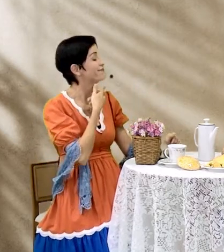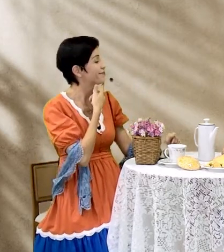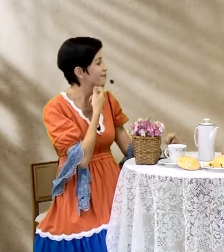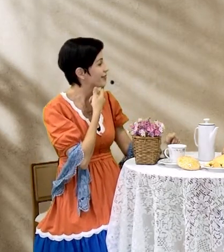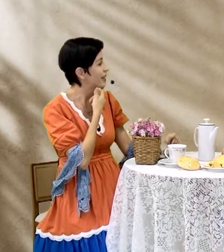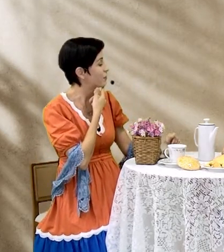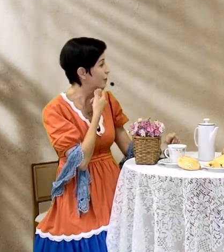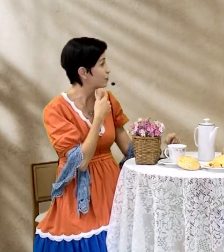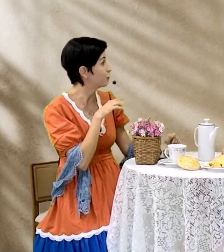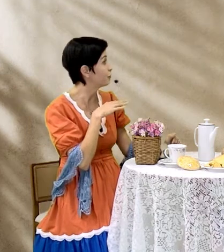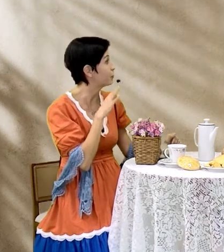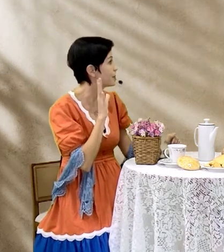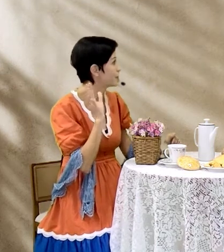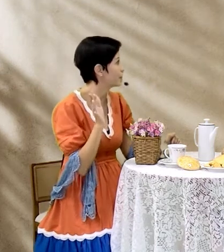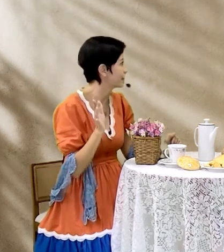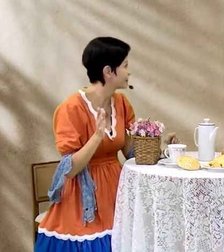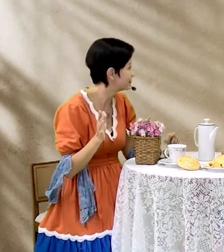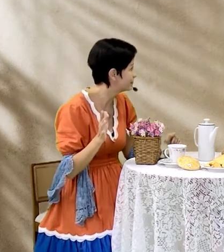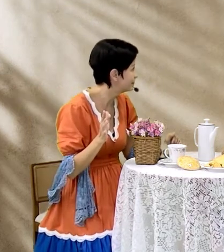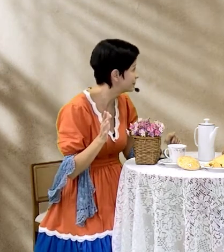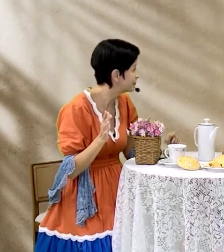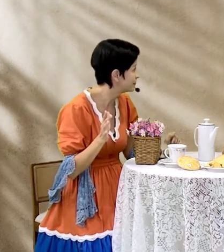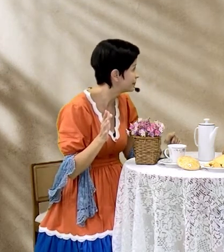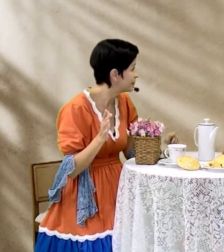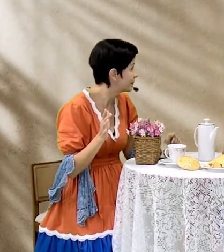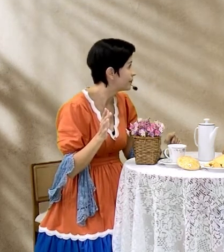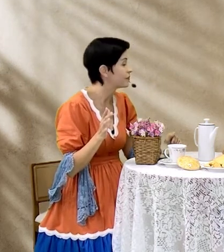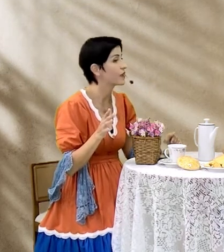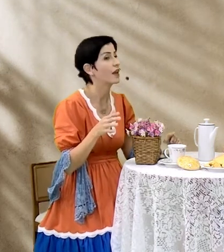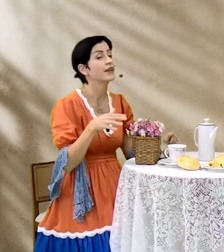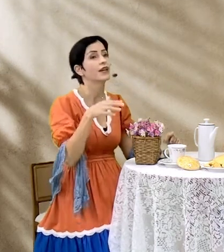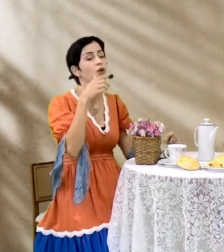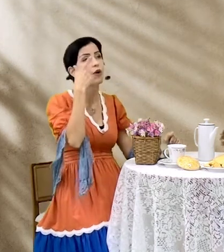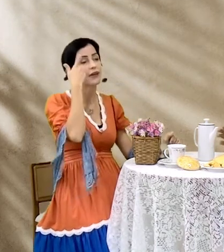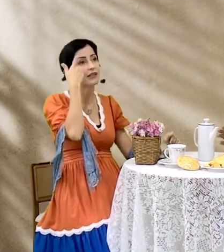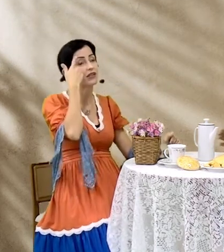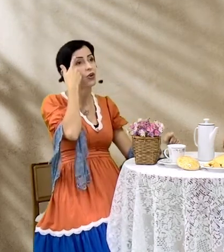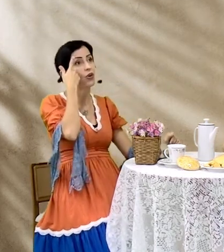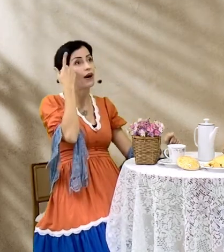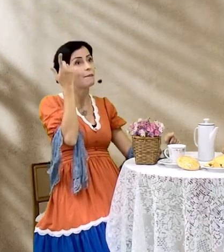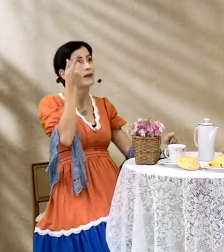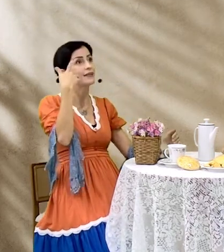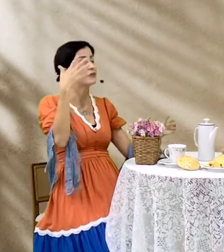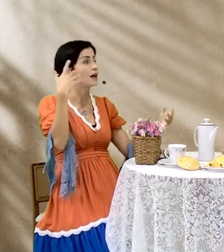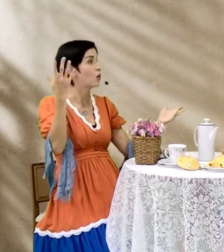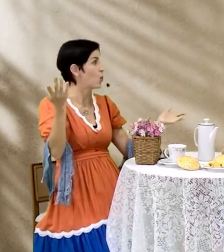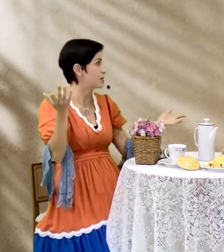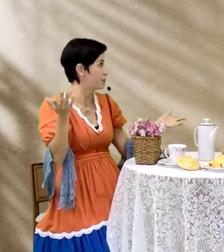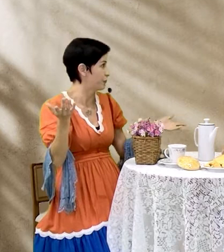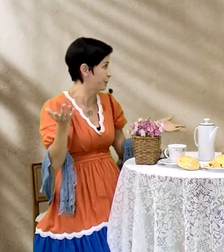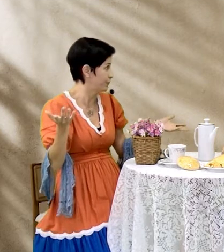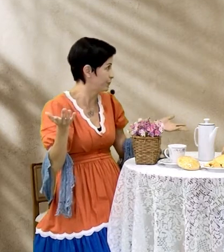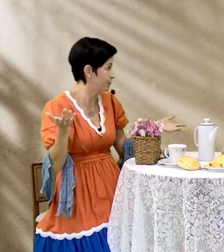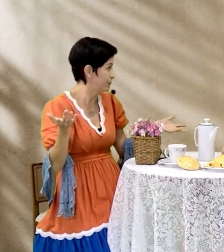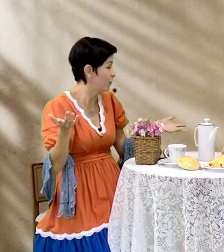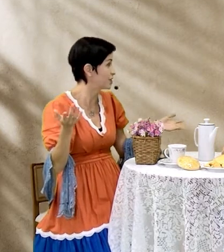é. Que a véia não viu mais a mulher. Aí já foi E inventar história. começou a pensar